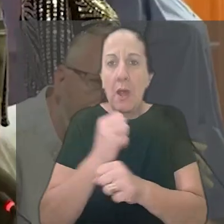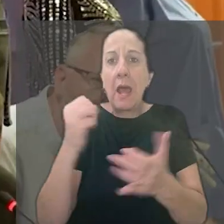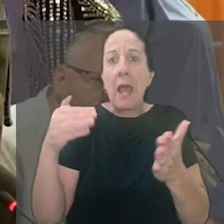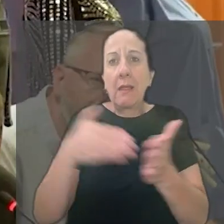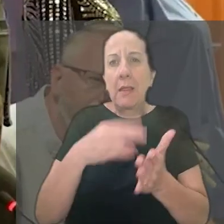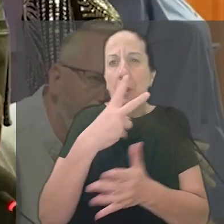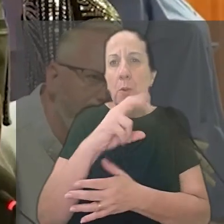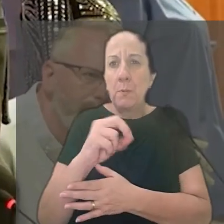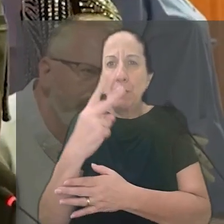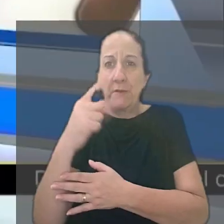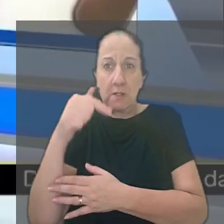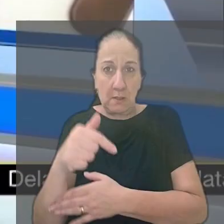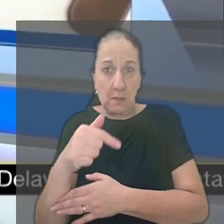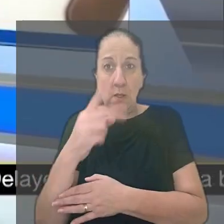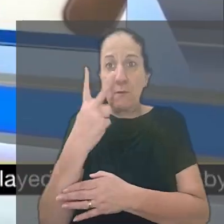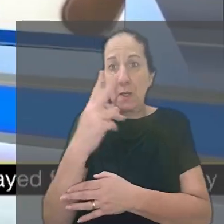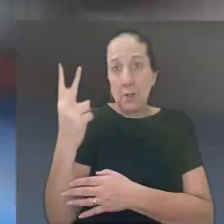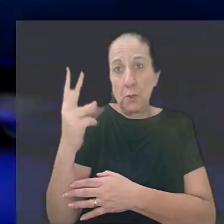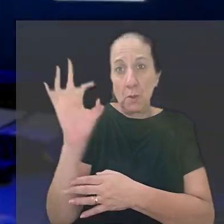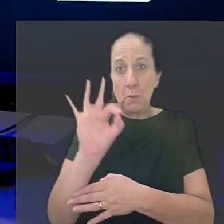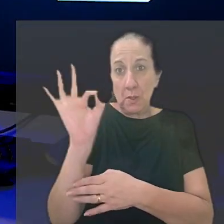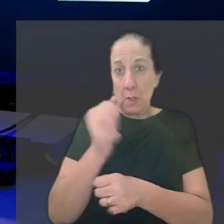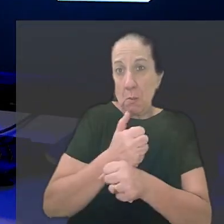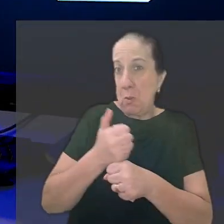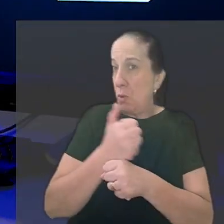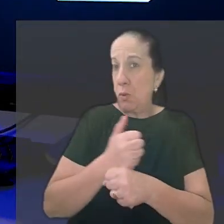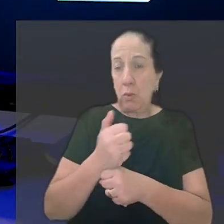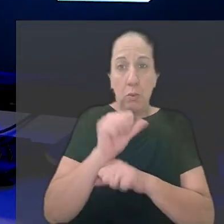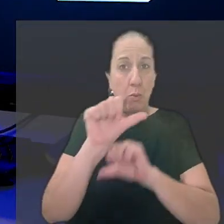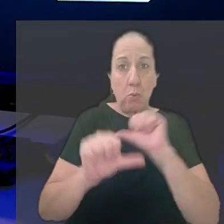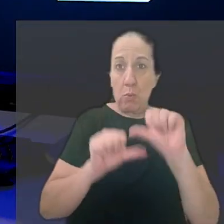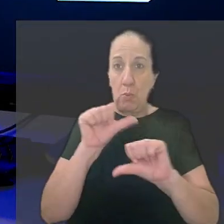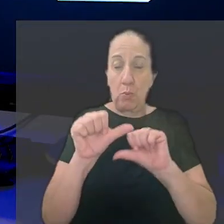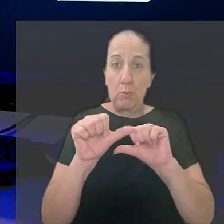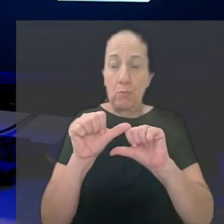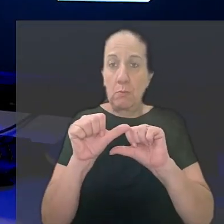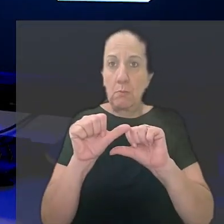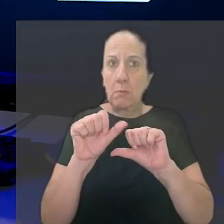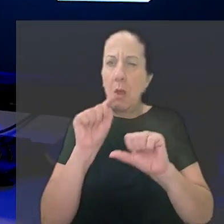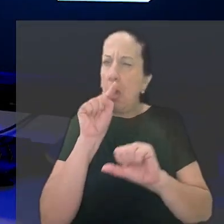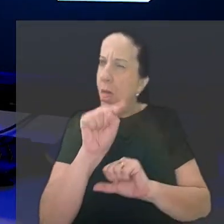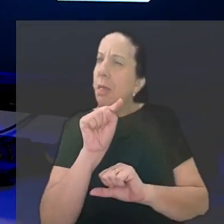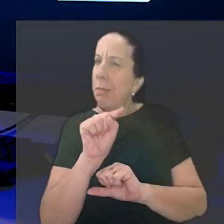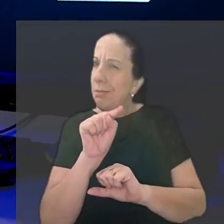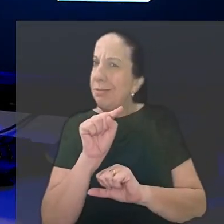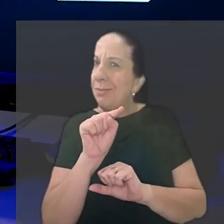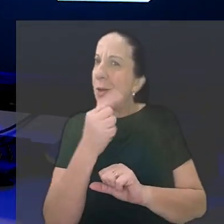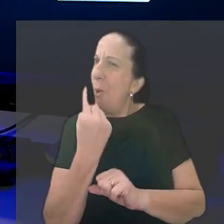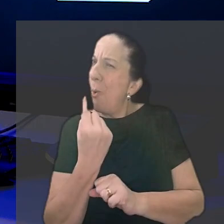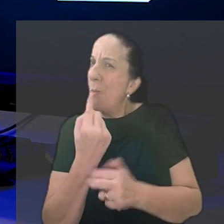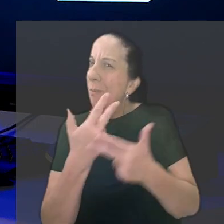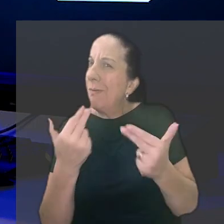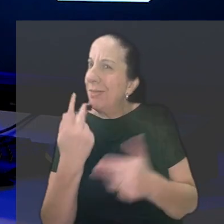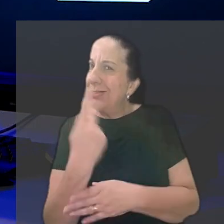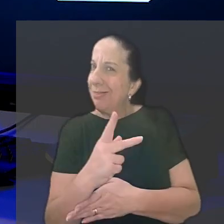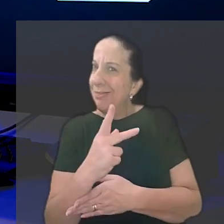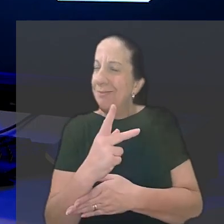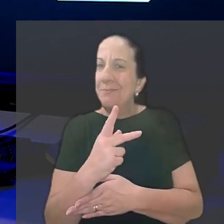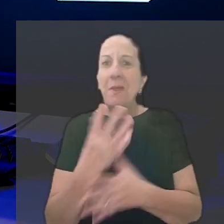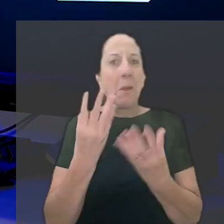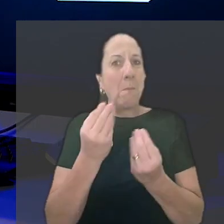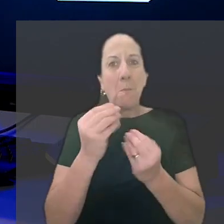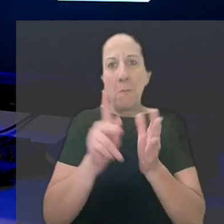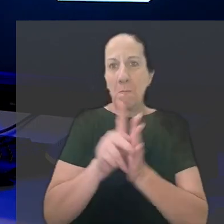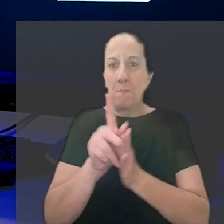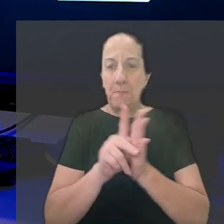anos. Até 2027, pelo menos 23% das profissões devem ser modificadas. Será que a sua é uma delas?